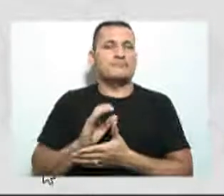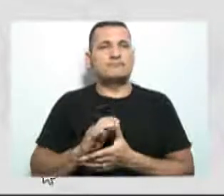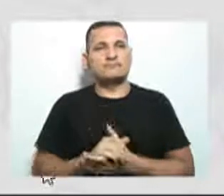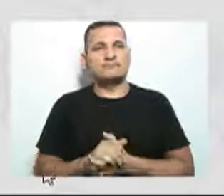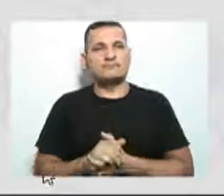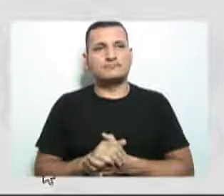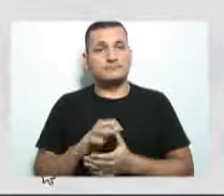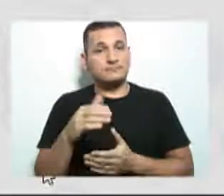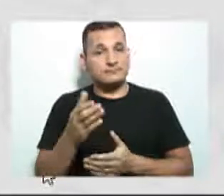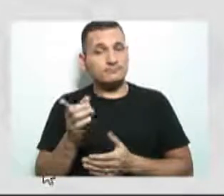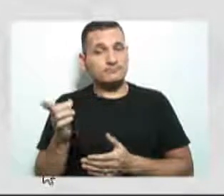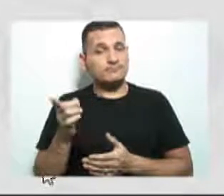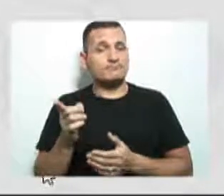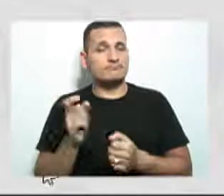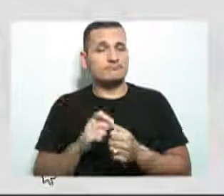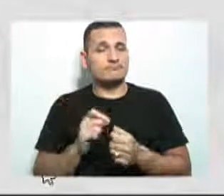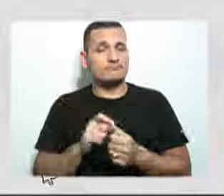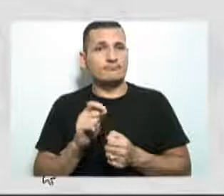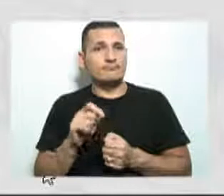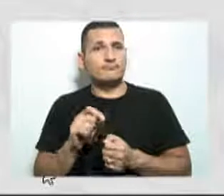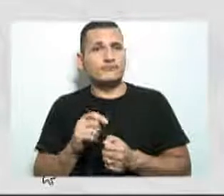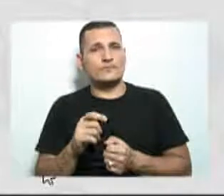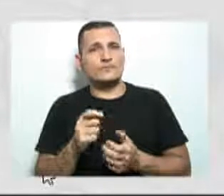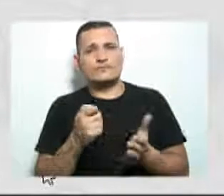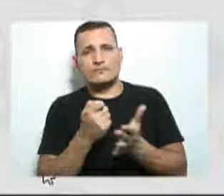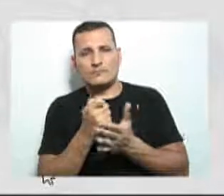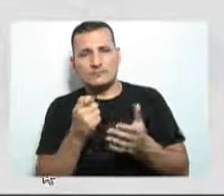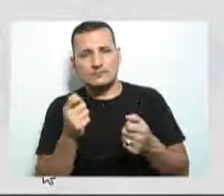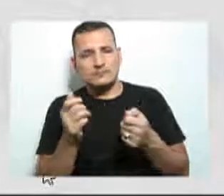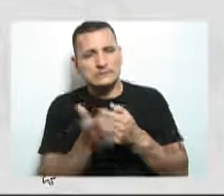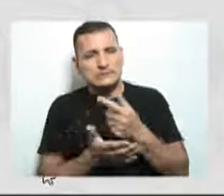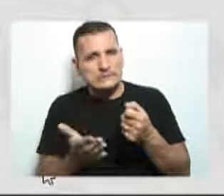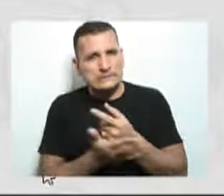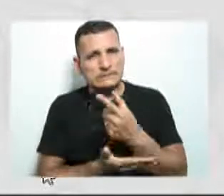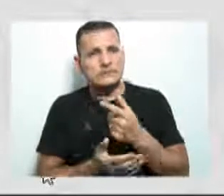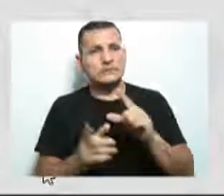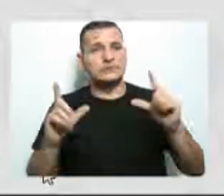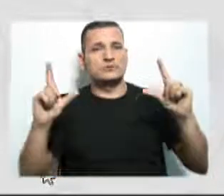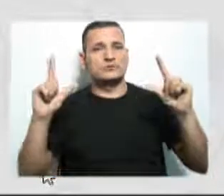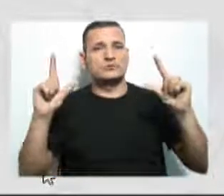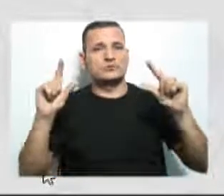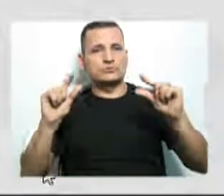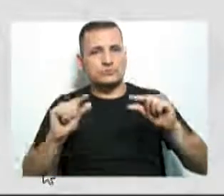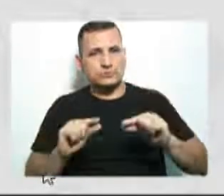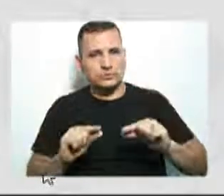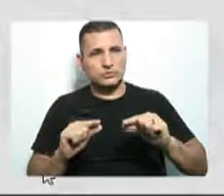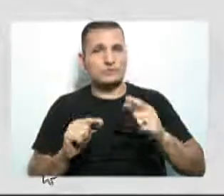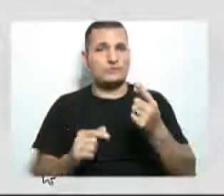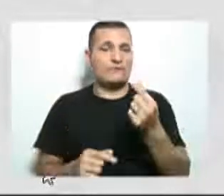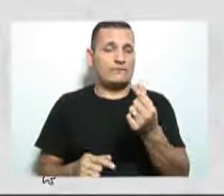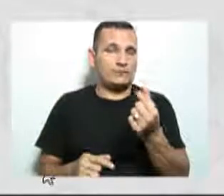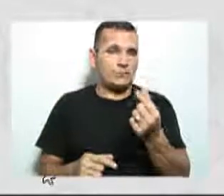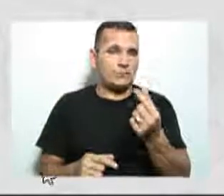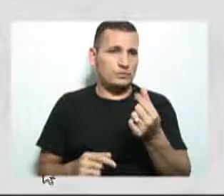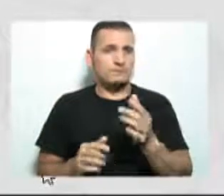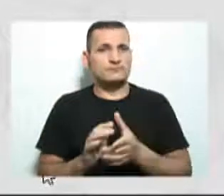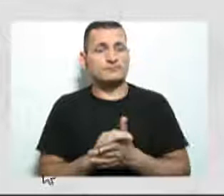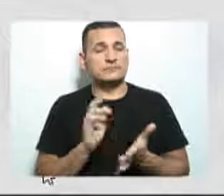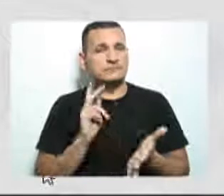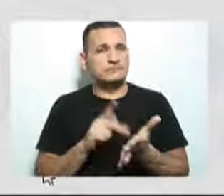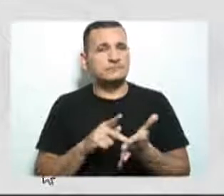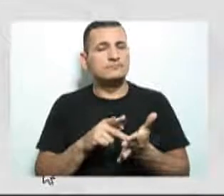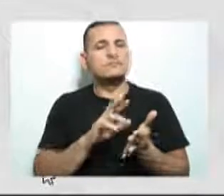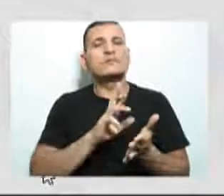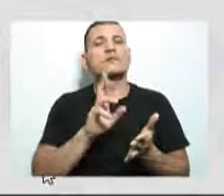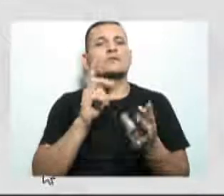bom? Então ele acaba te fazendo comprar muito, ele acaba diminuindo, dando algumas concessões que, na verdade, interessa a